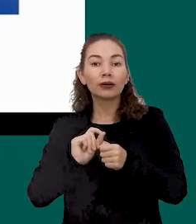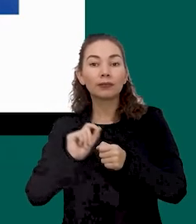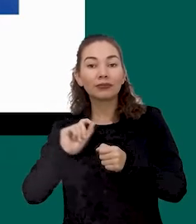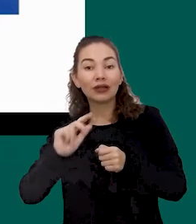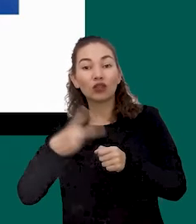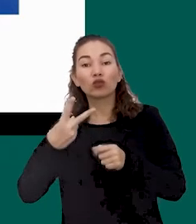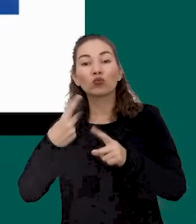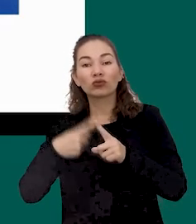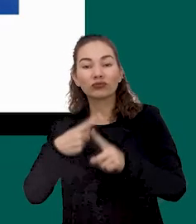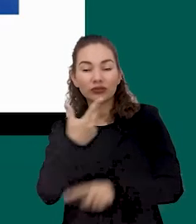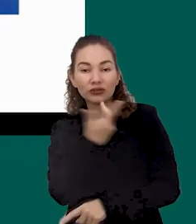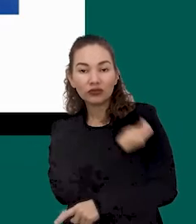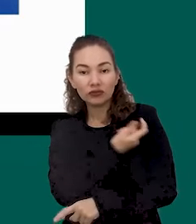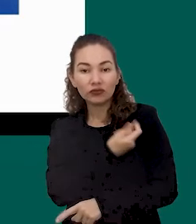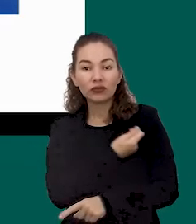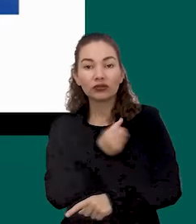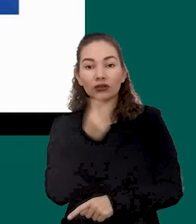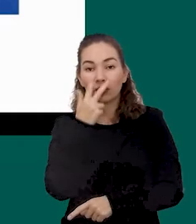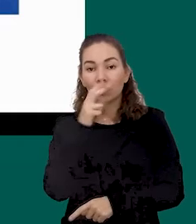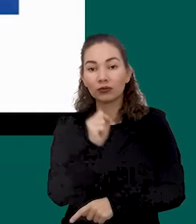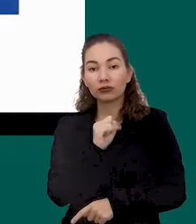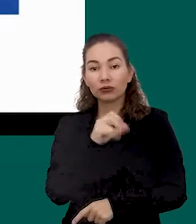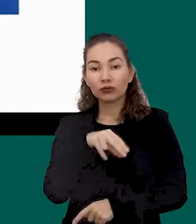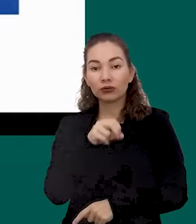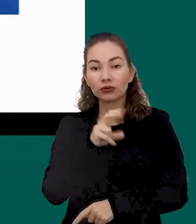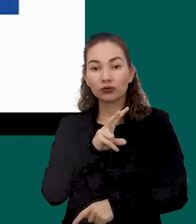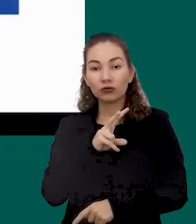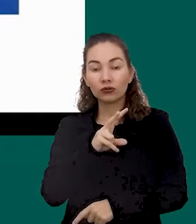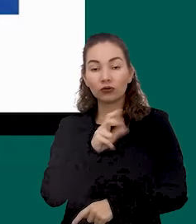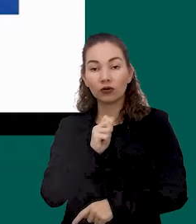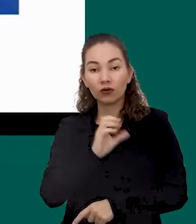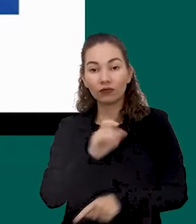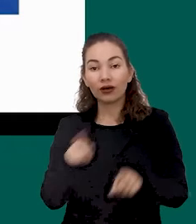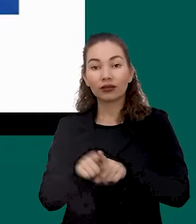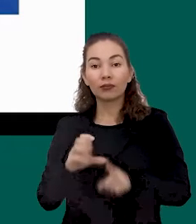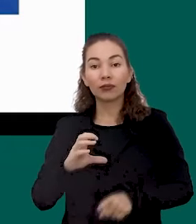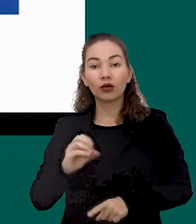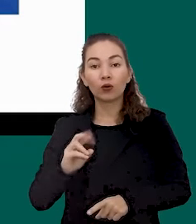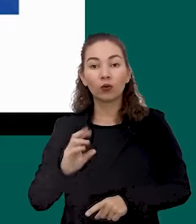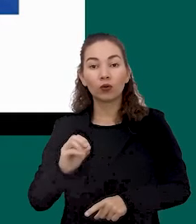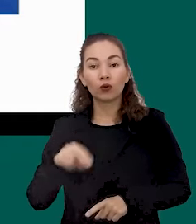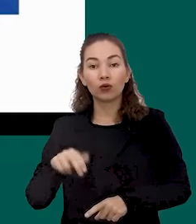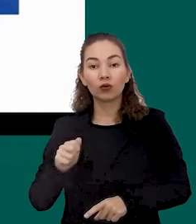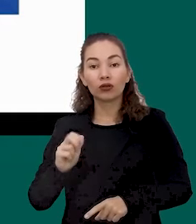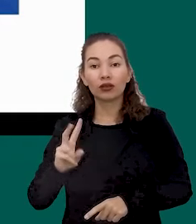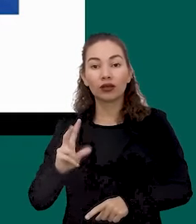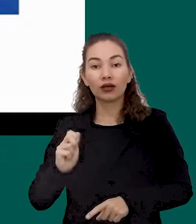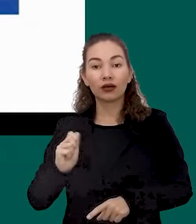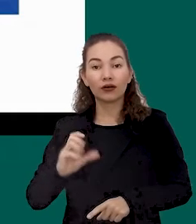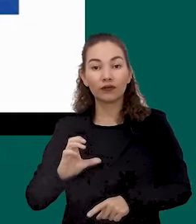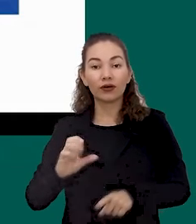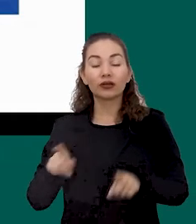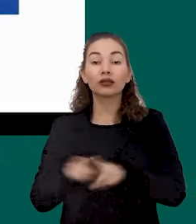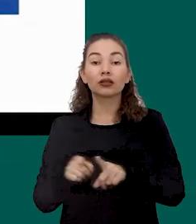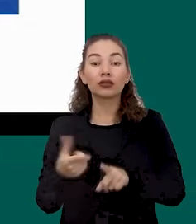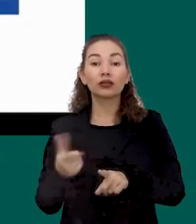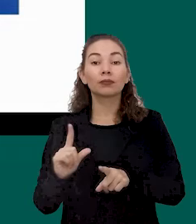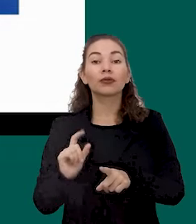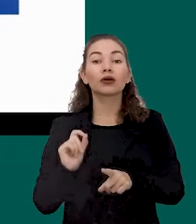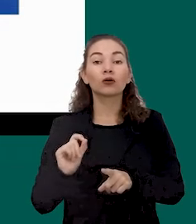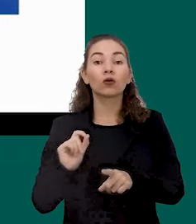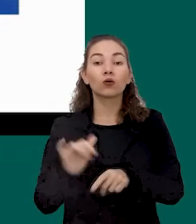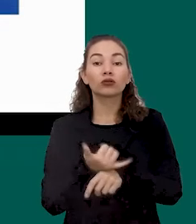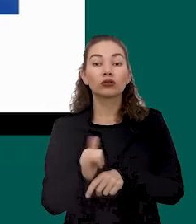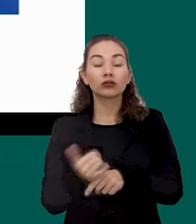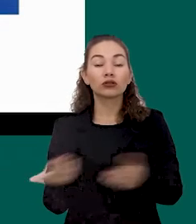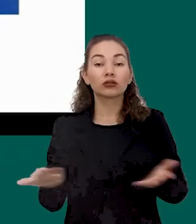vacina da Sinovac, né? A Coronavac, a gente vai falar especificamente sobre vacina já já, e existe também outras estratégias pelo governo chinês